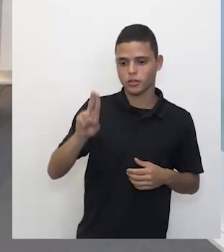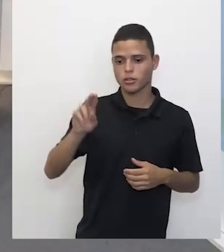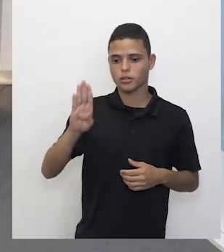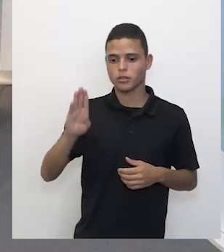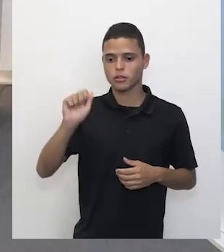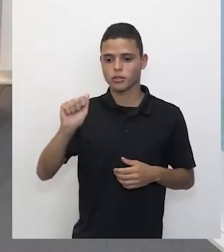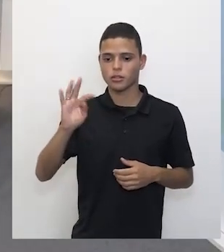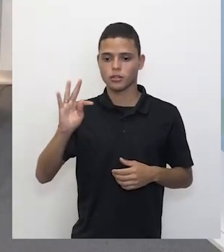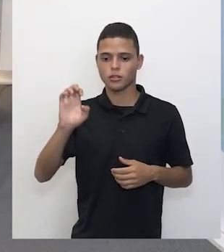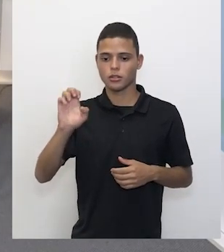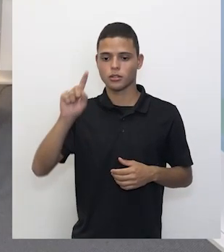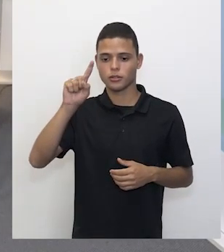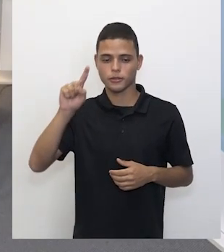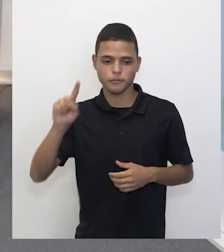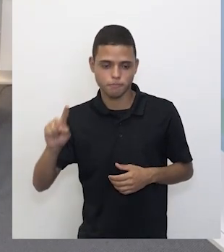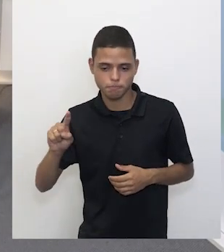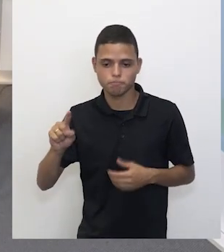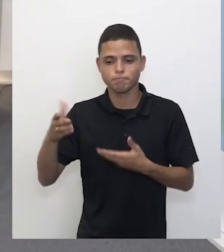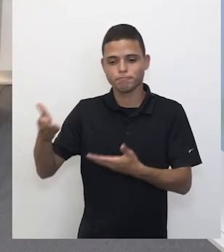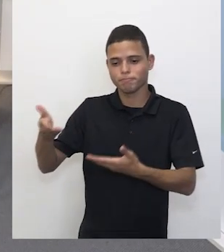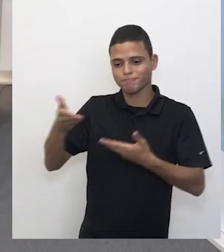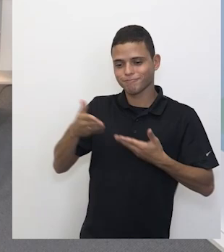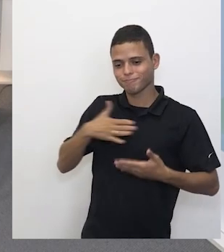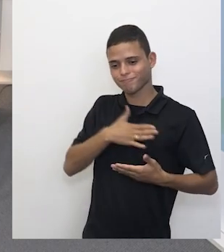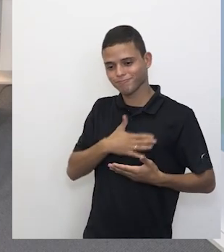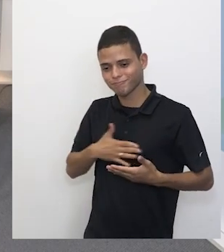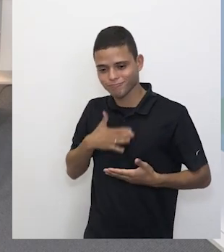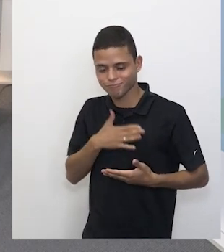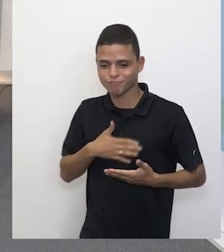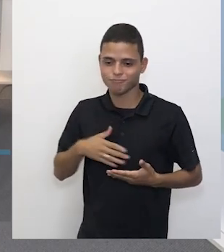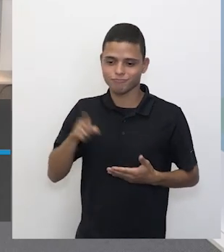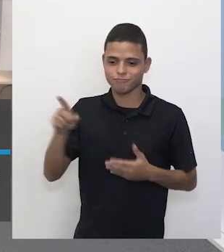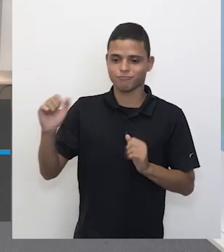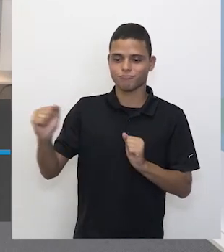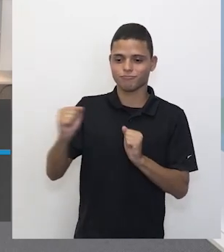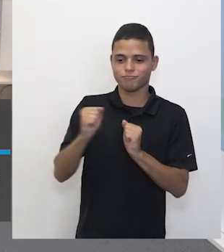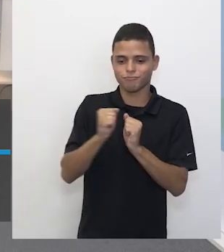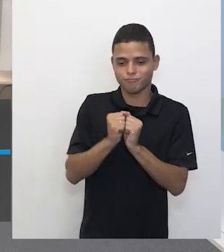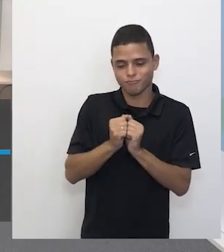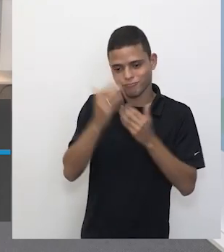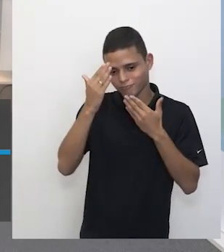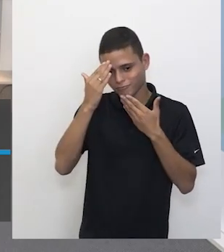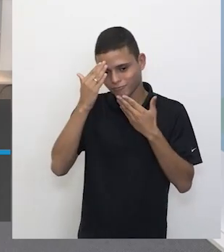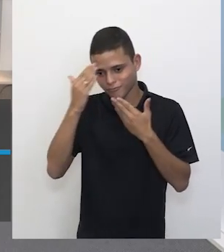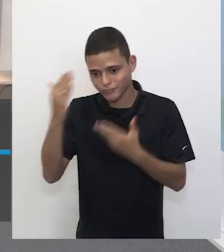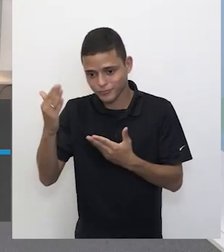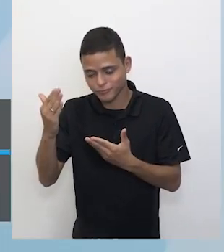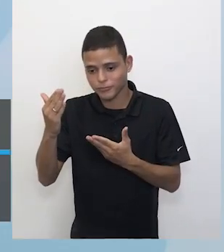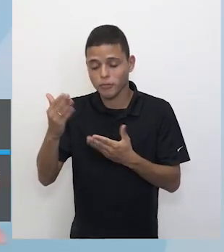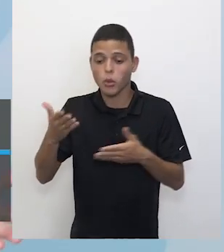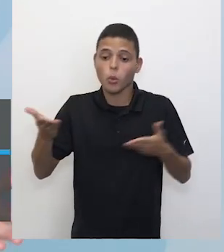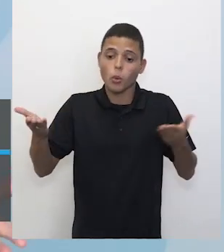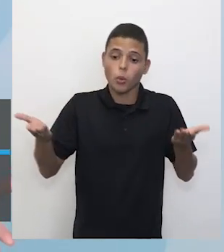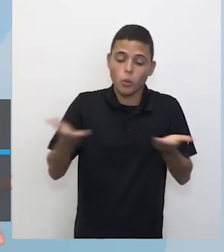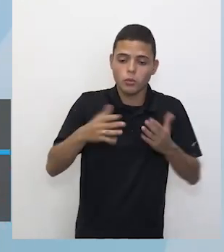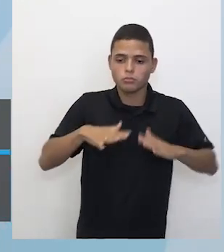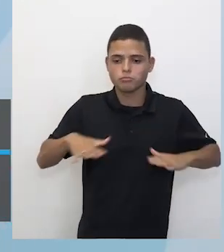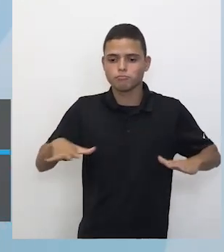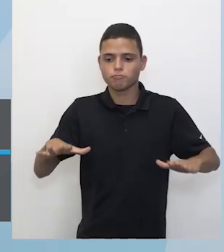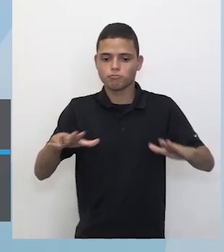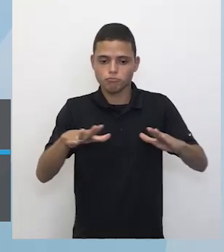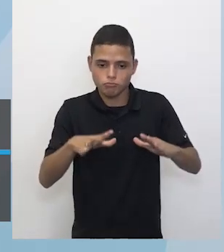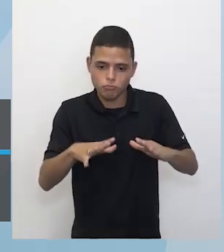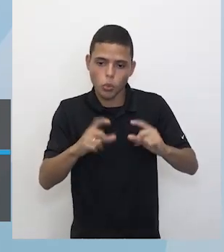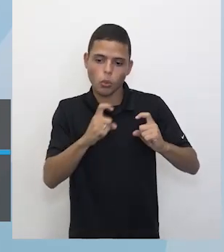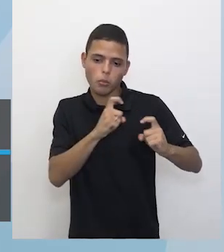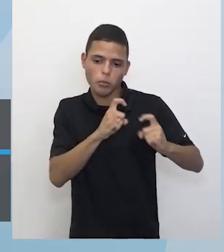tê-lo conosco, professor Wagner. Muito obrigada por aceitar o convite. A gente vai conversar hoje sobre um